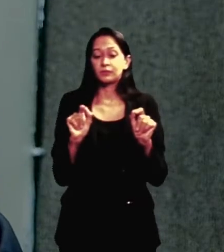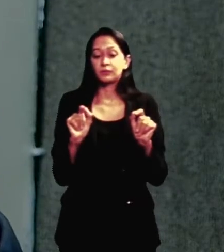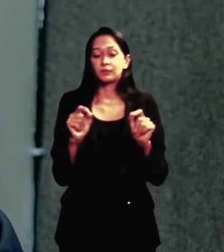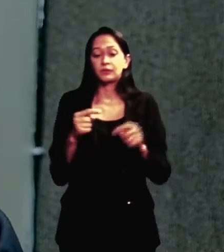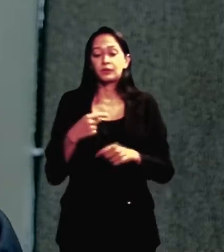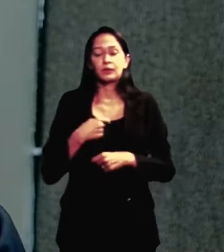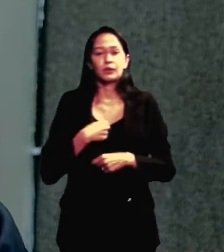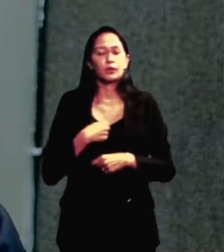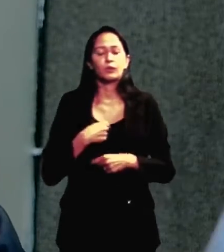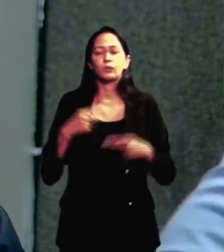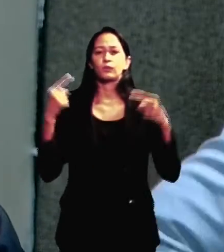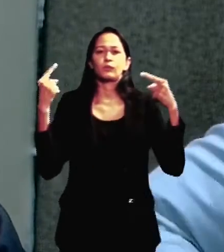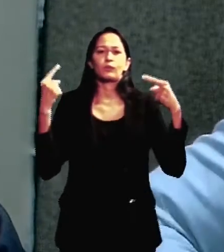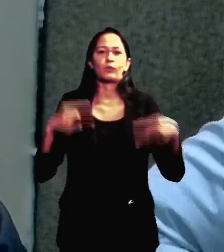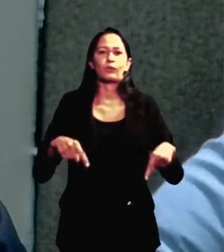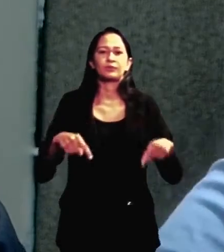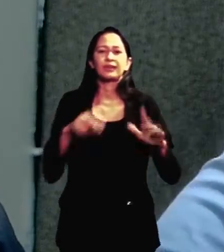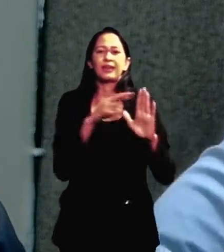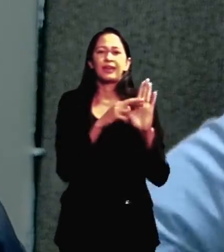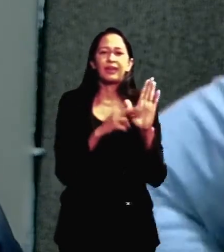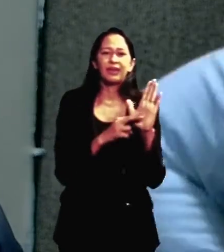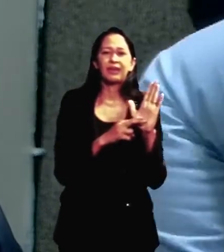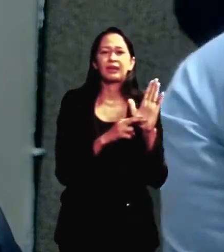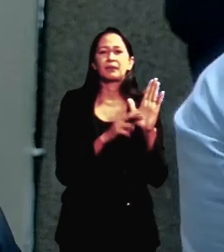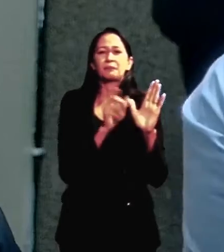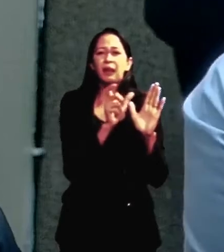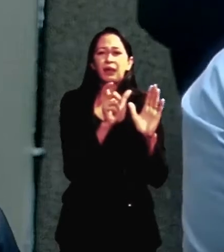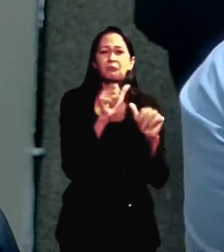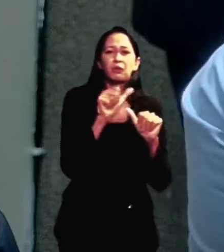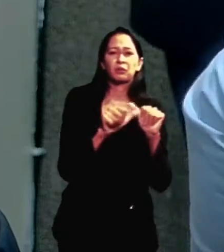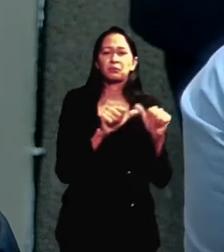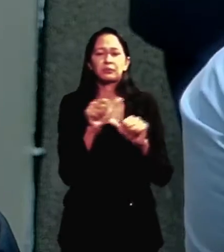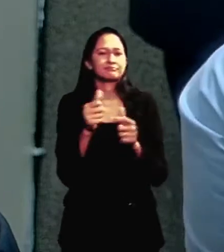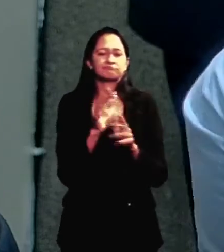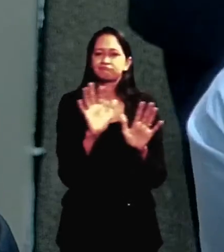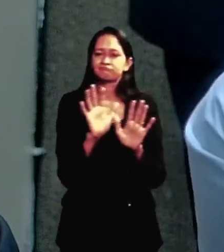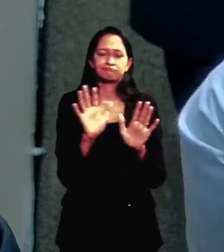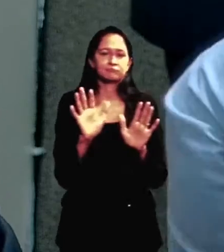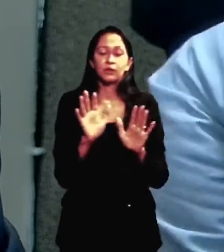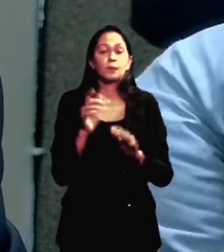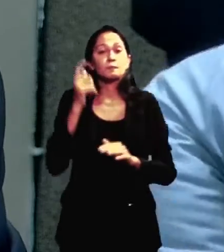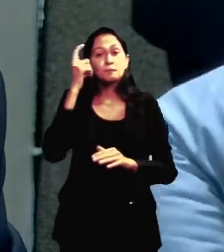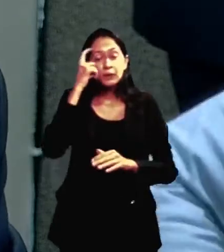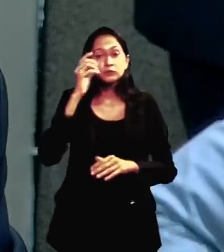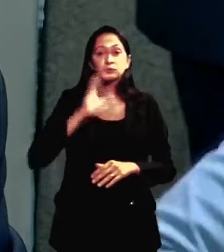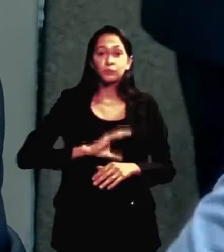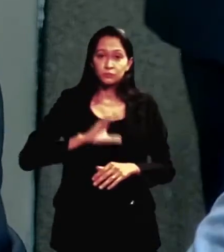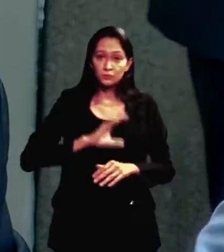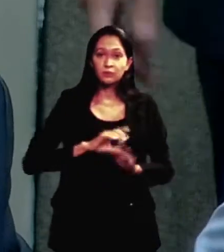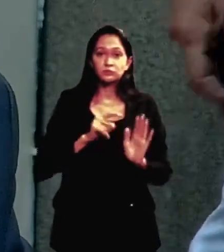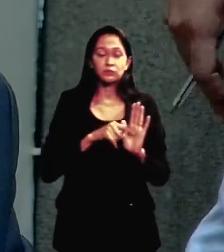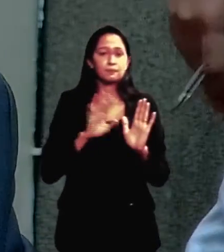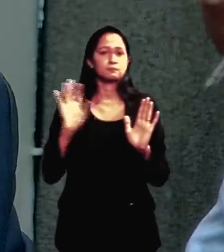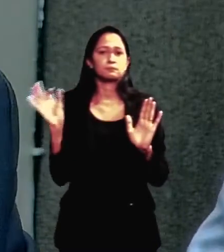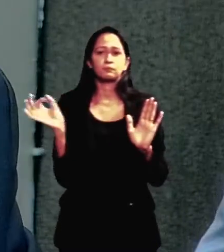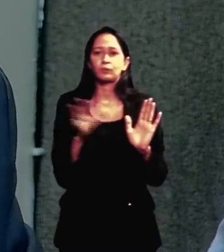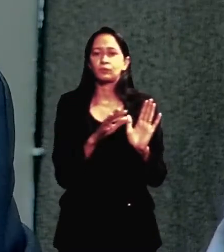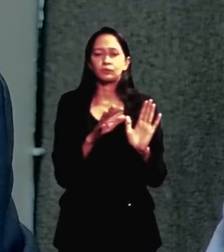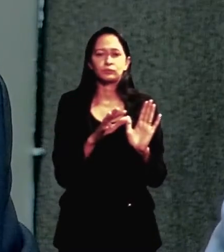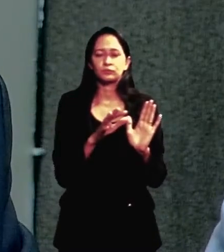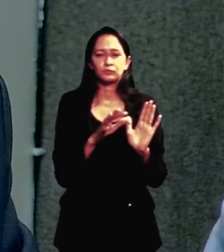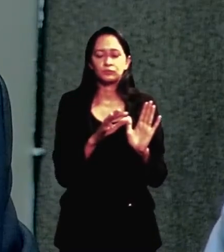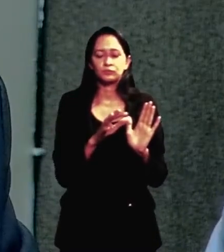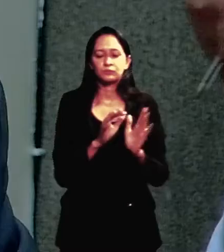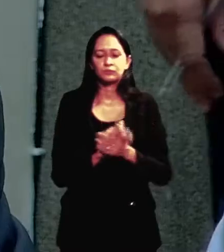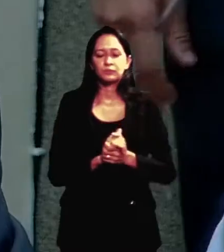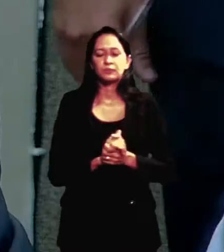sou extremamente contra essas formas de flexão de gênero. Eu acho que a língua portuguesa ela é rica o suficiente para